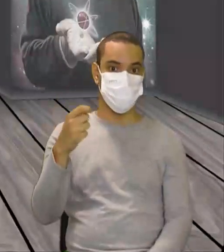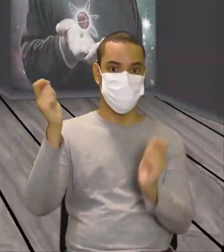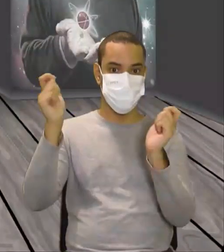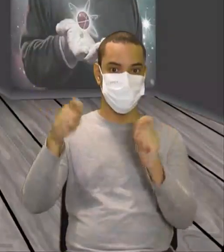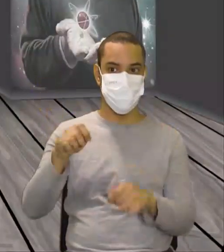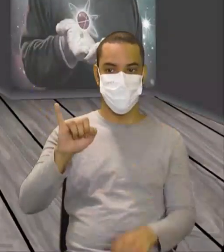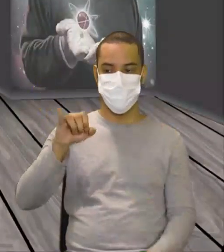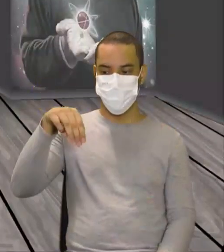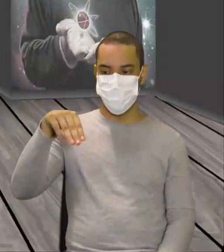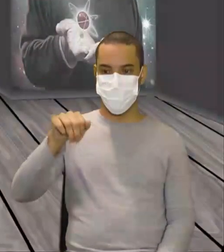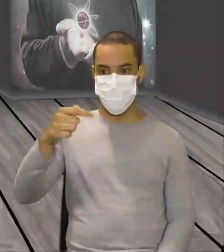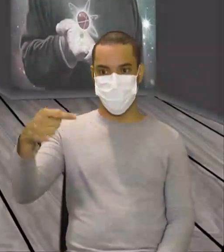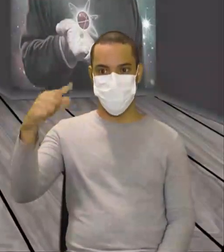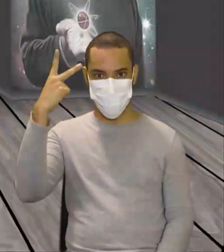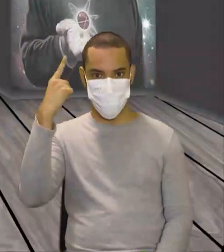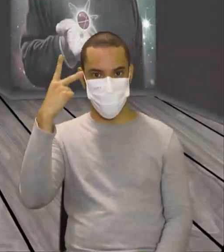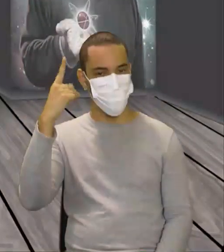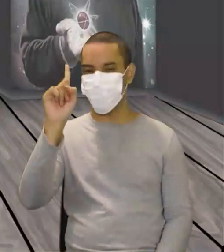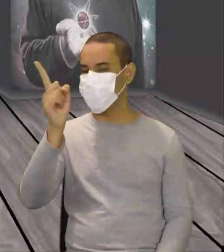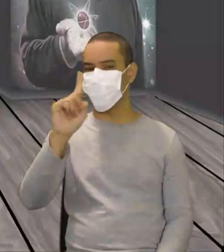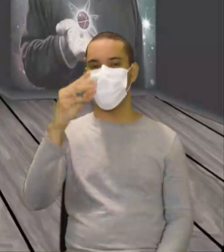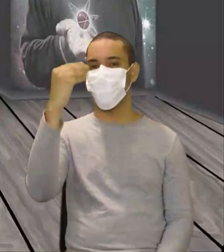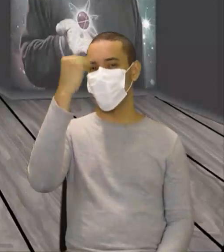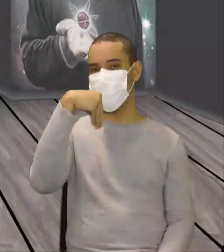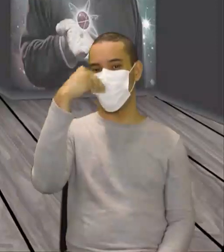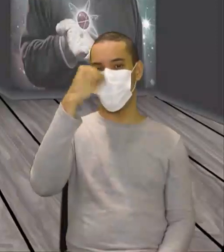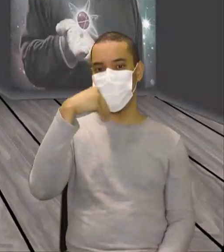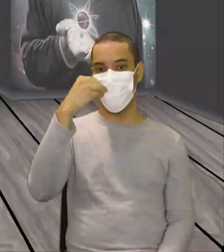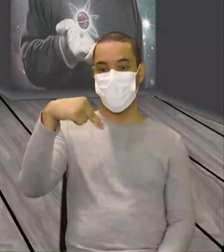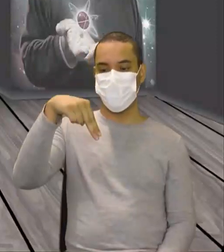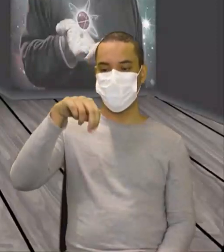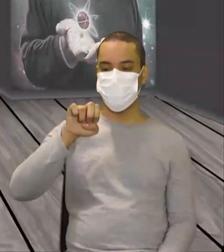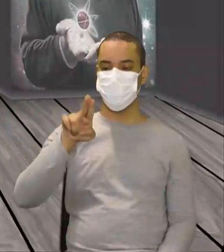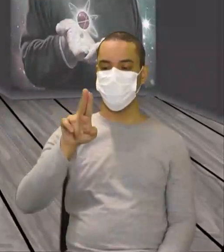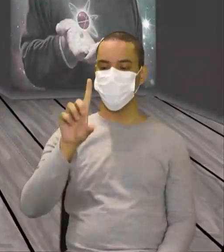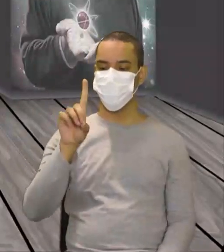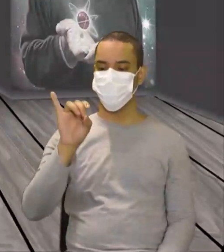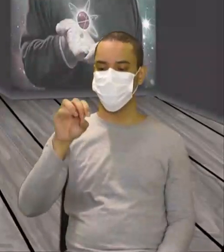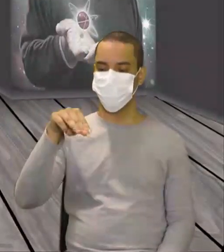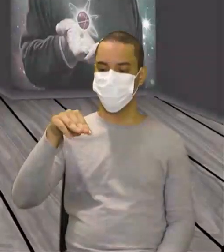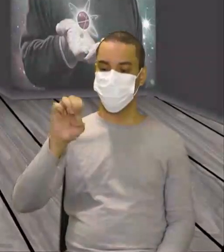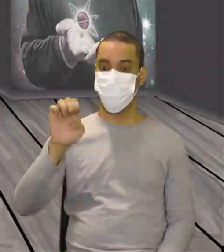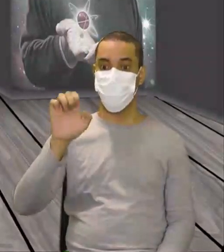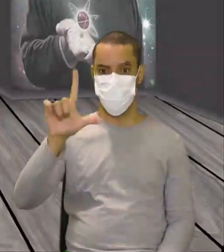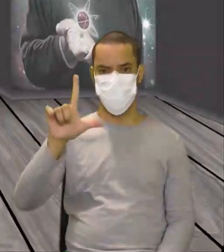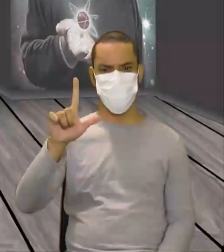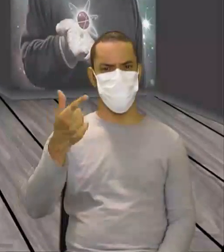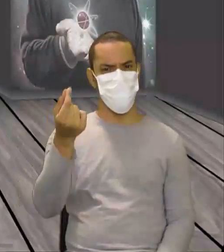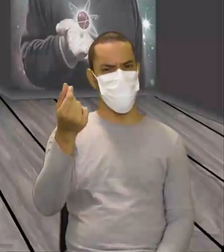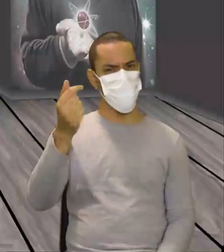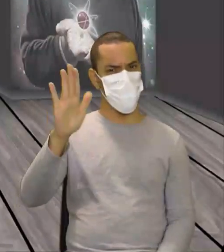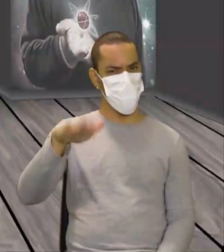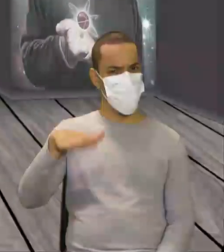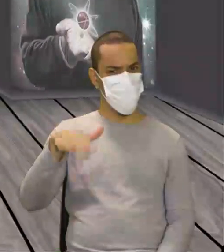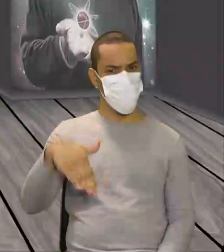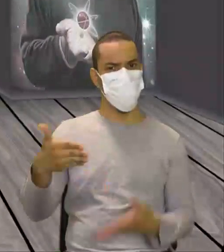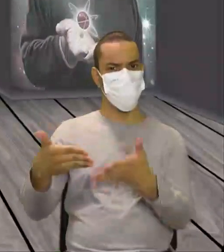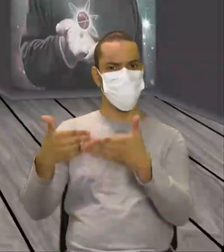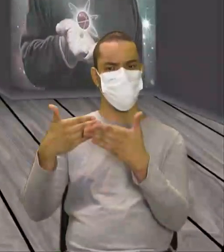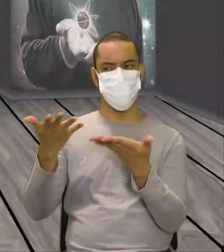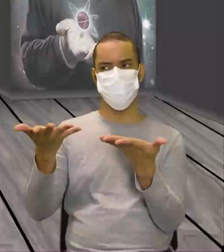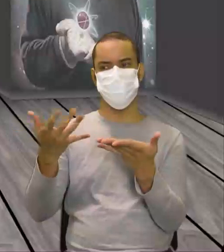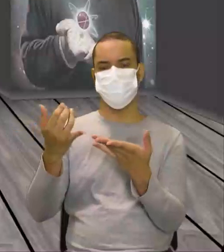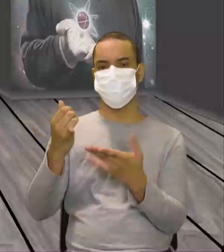ímã convencional, porque ele é muito fraco. O neodímio, você acaba adquirindo, aí é bem barato se você pedir pela